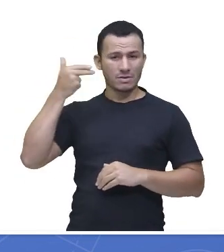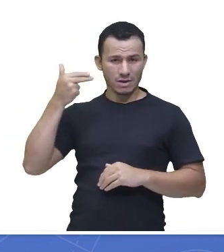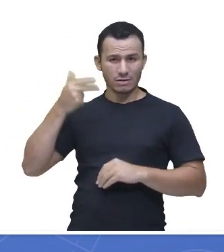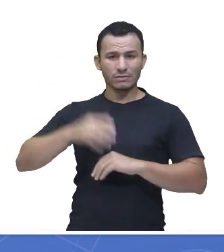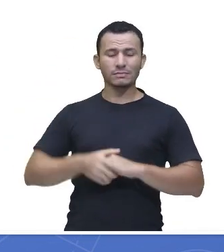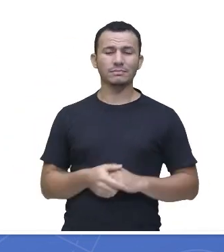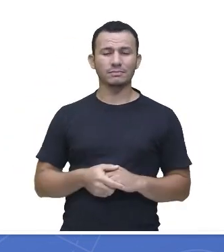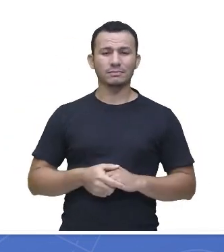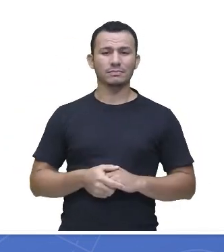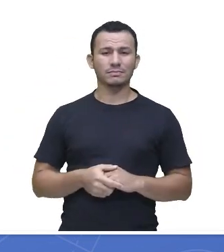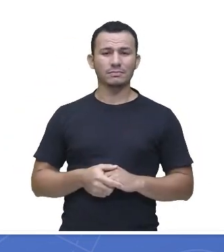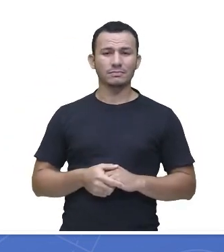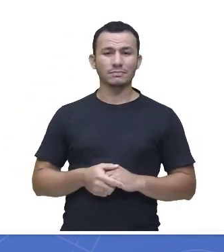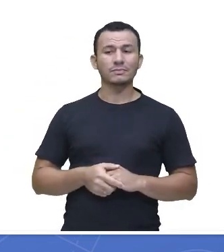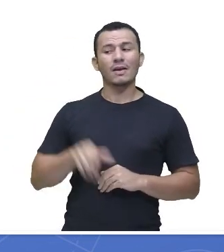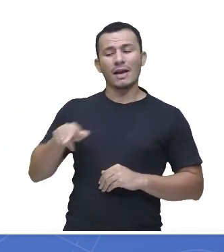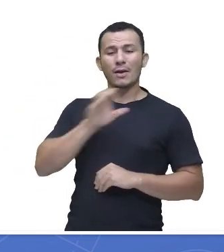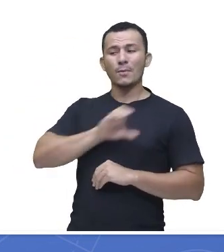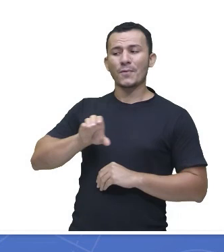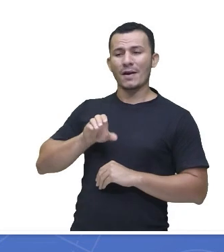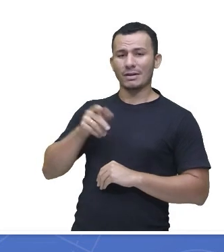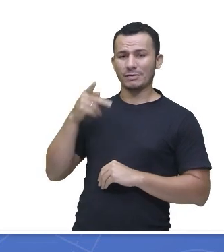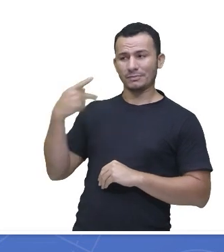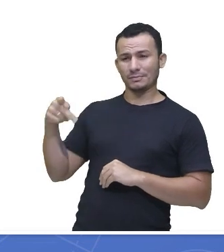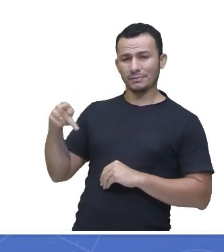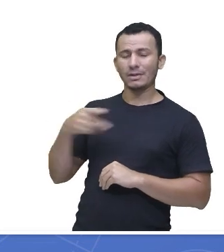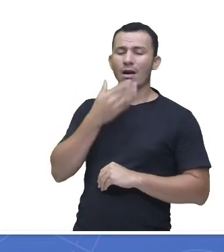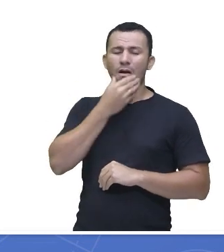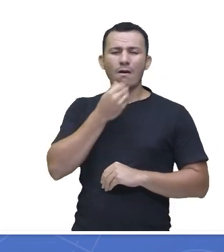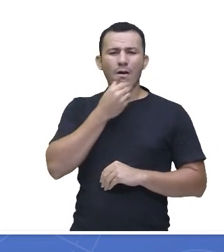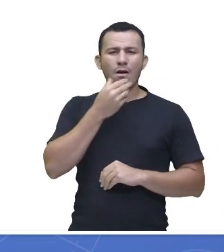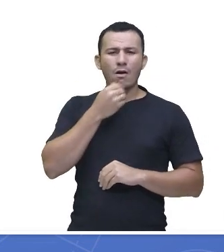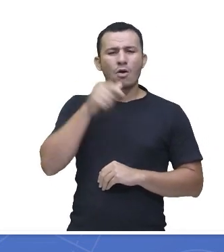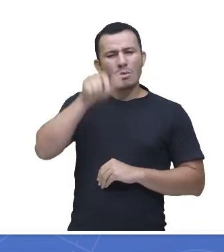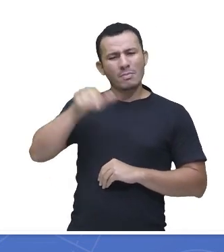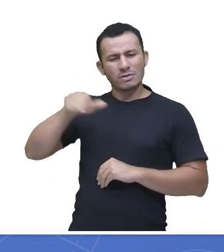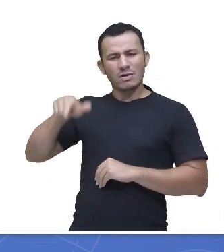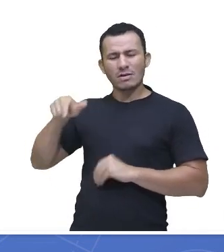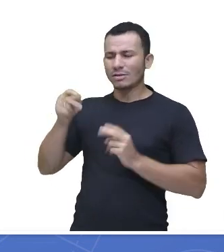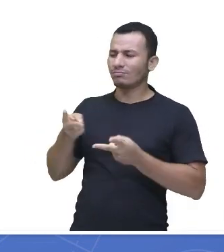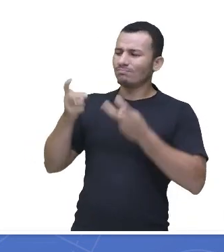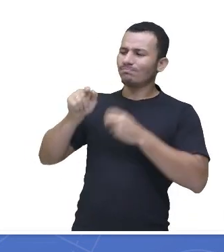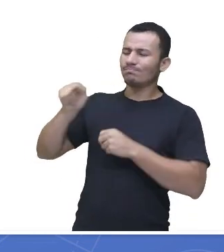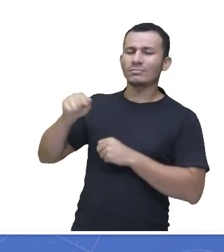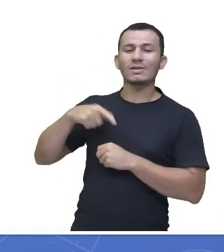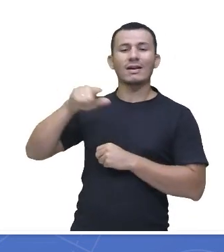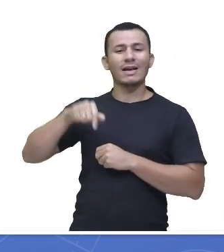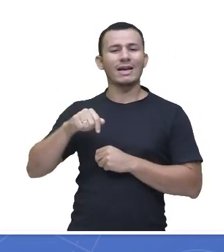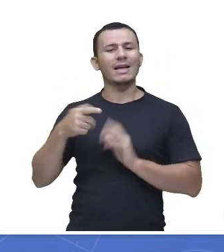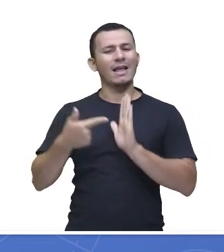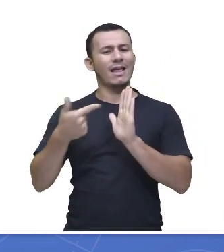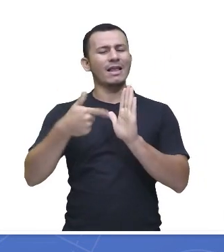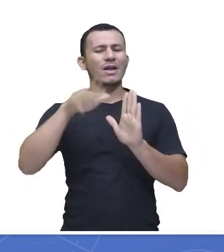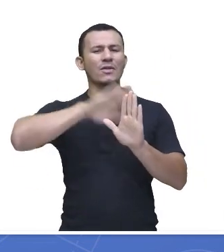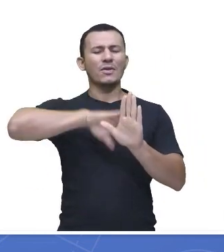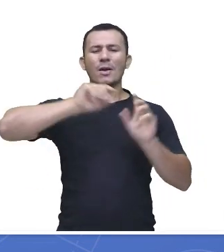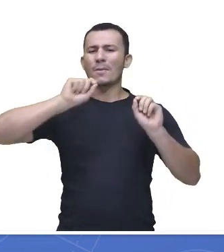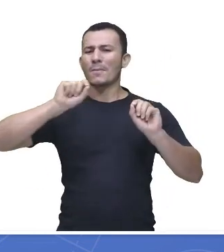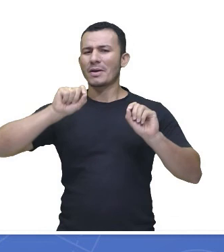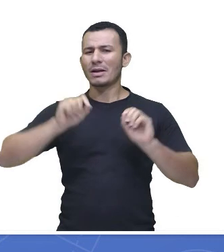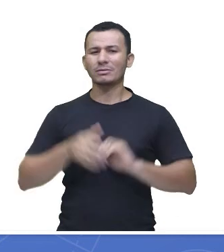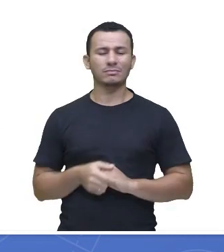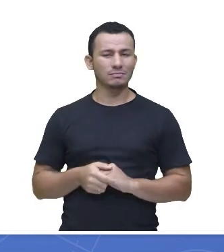Descrevendo a moral de seu cunhado, Contrim, o narrador personagem Brás Cubas refina a percepção irônica a quê,